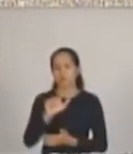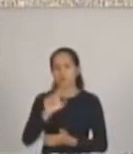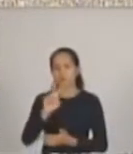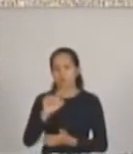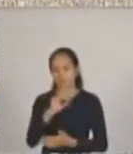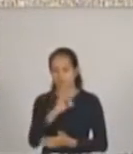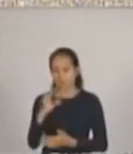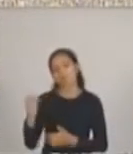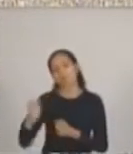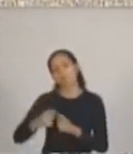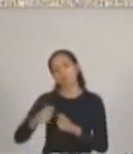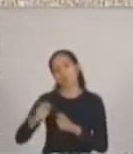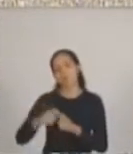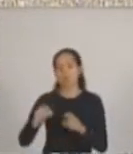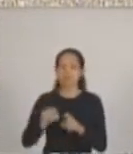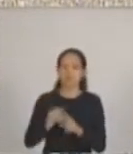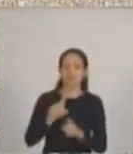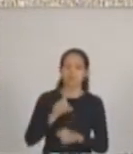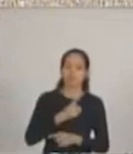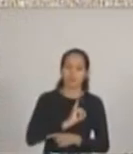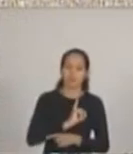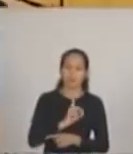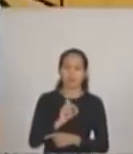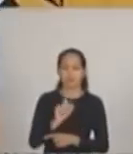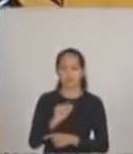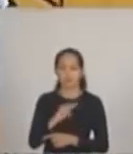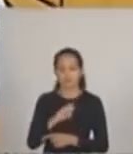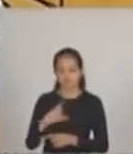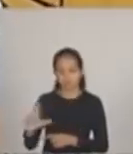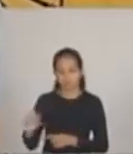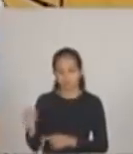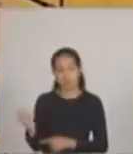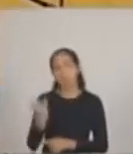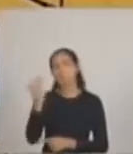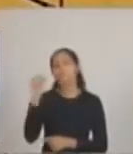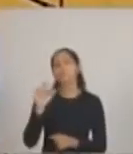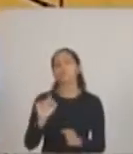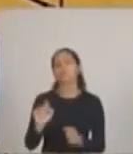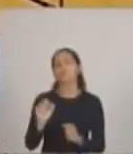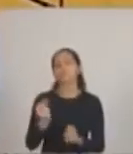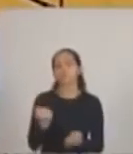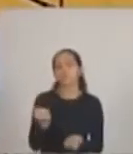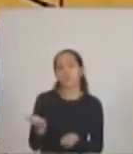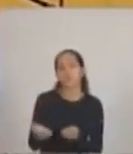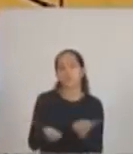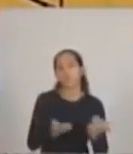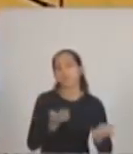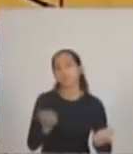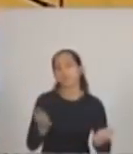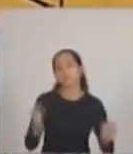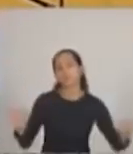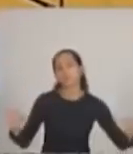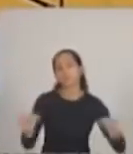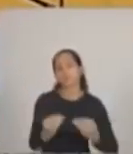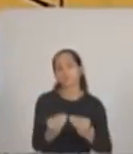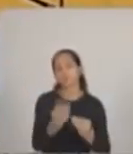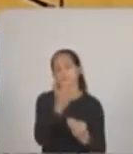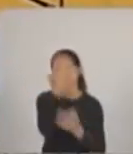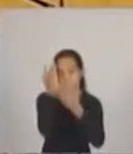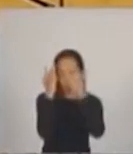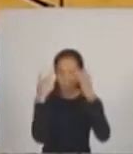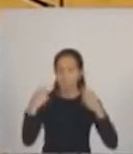estadual médico, doutor Danilo Baense, a importância de propiciar a todas as pessoas que necessitam